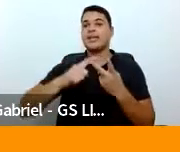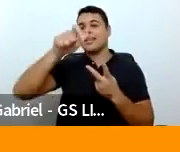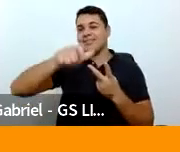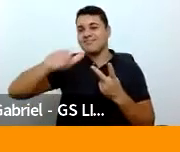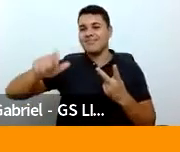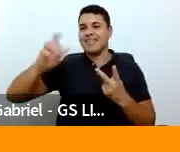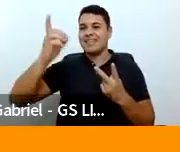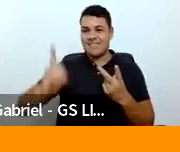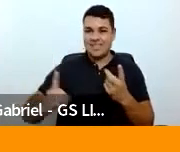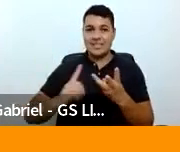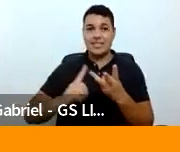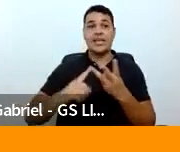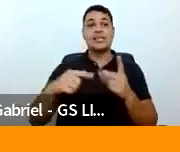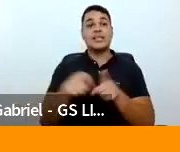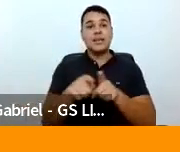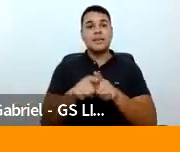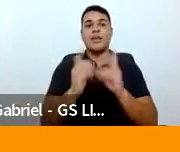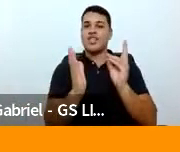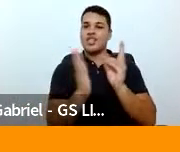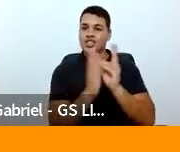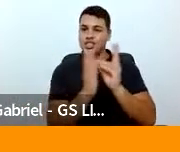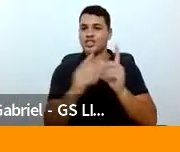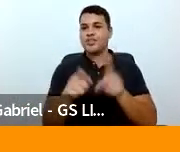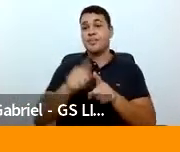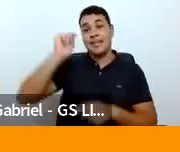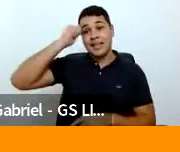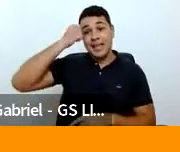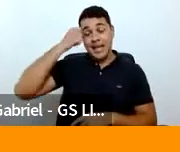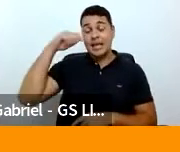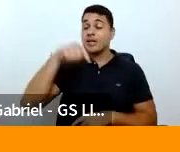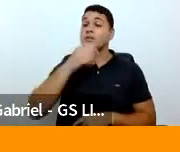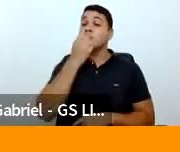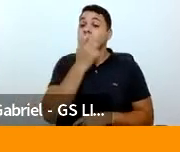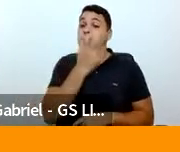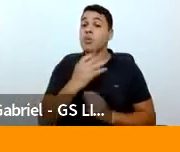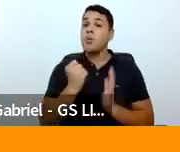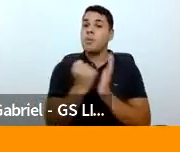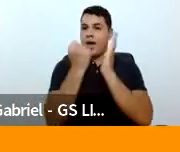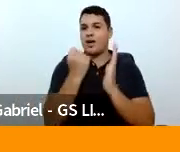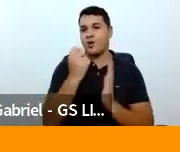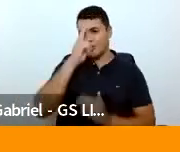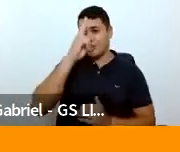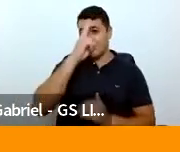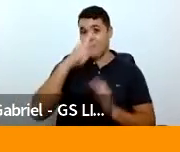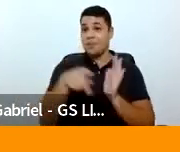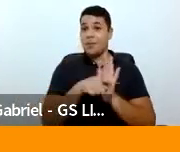Fiocruz. Isso foi um avanço muito grande, assim, resultado de uma articulação muito importante, assim, do comitê